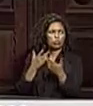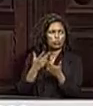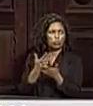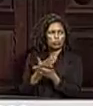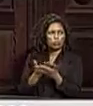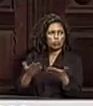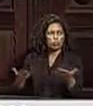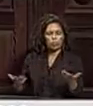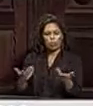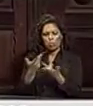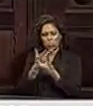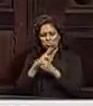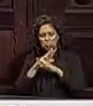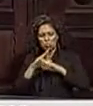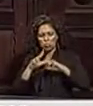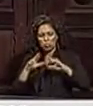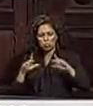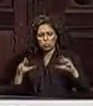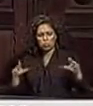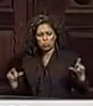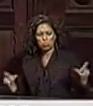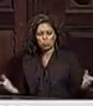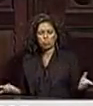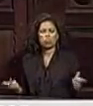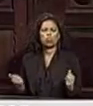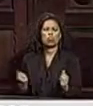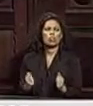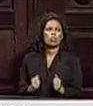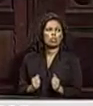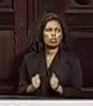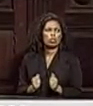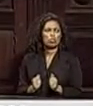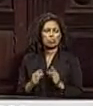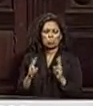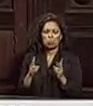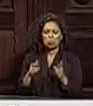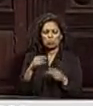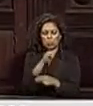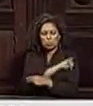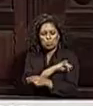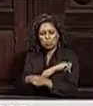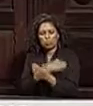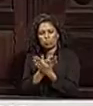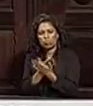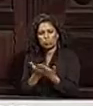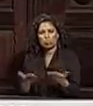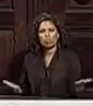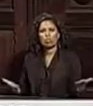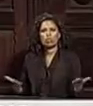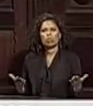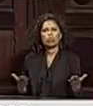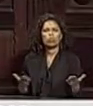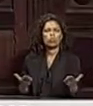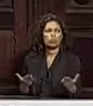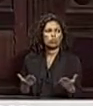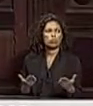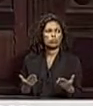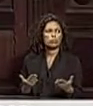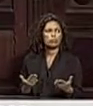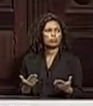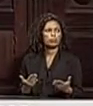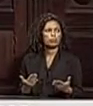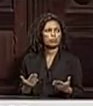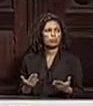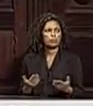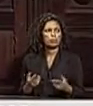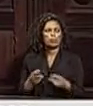questão da fórmula de cálculo para pagamento de royalties e participações especiais. Então, realmente, não tem sido pequeno o esforço